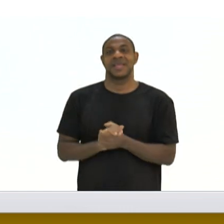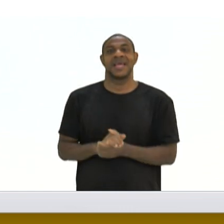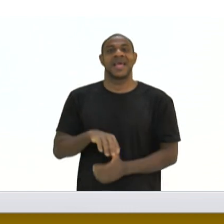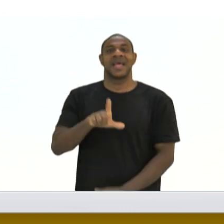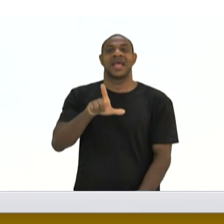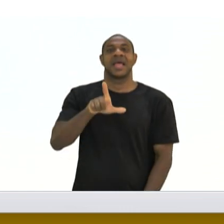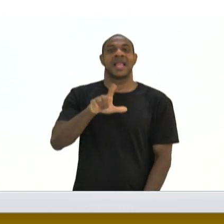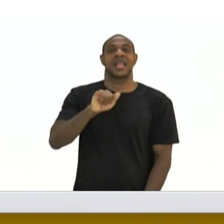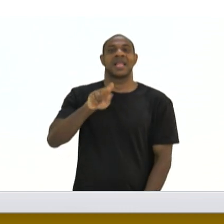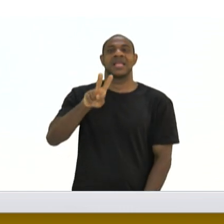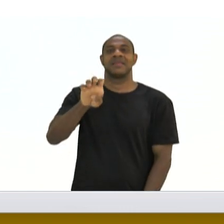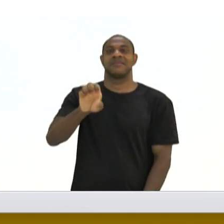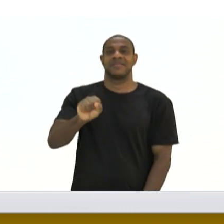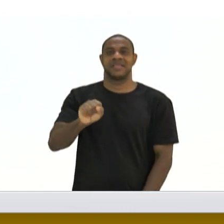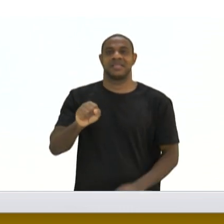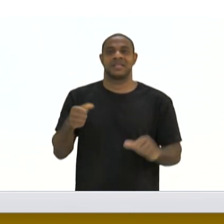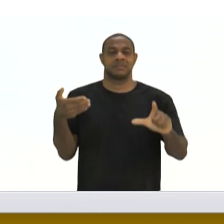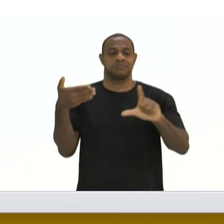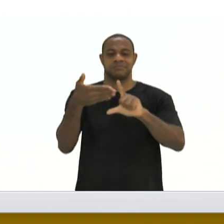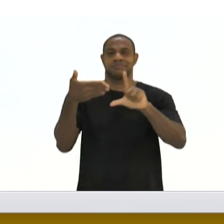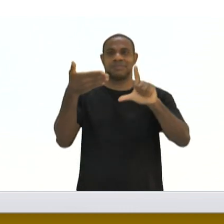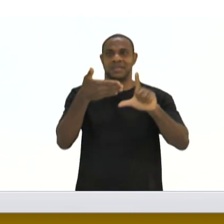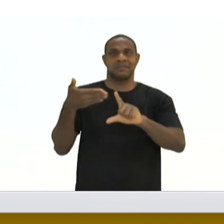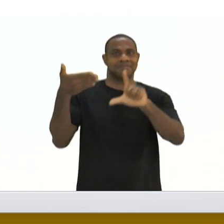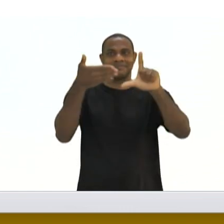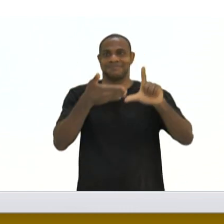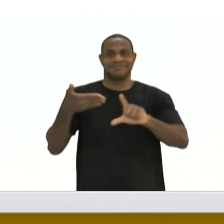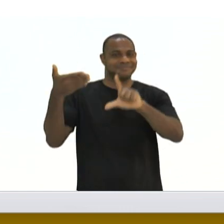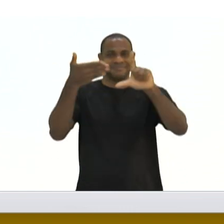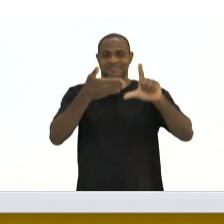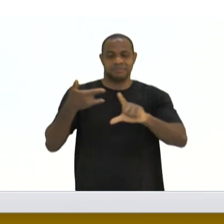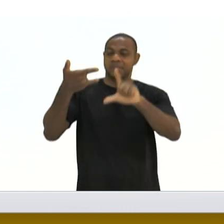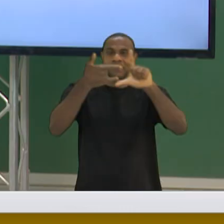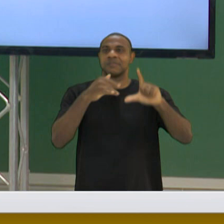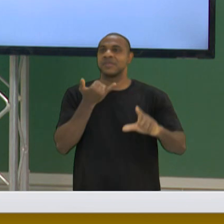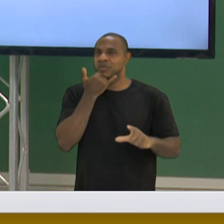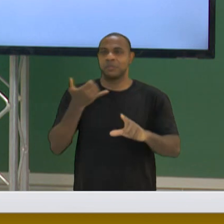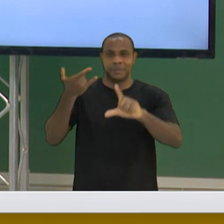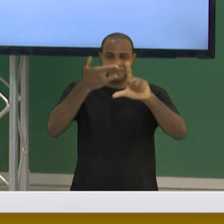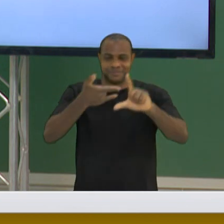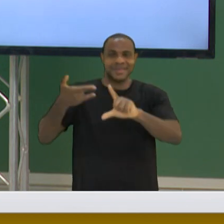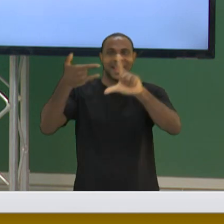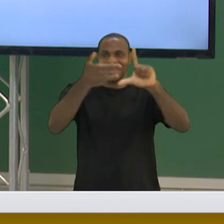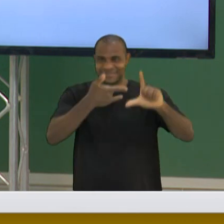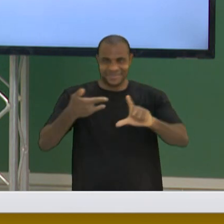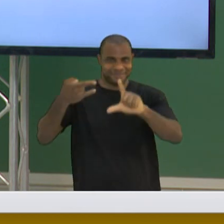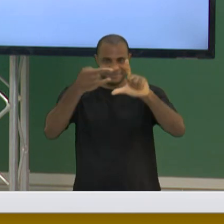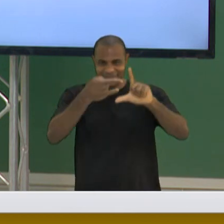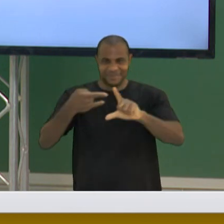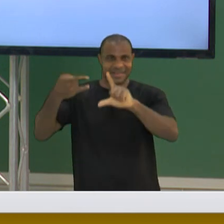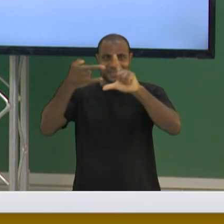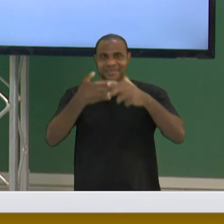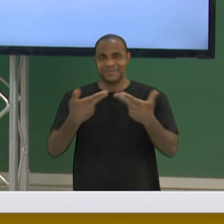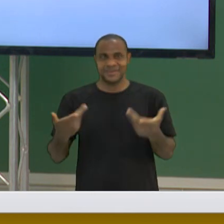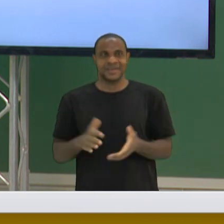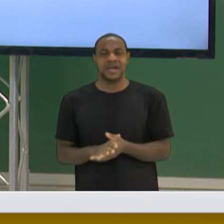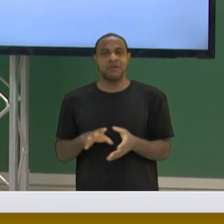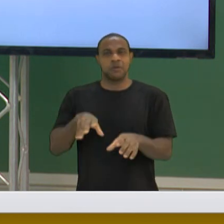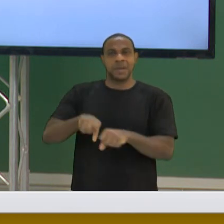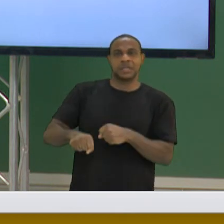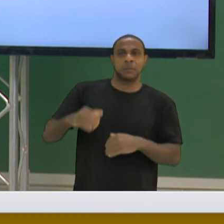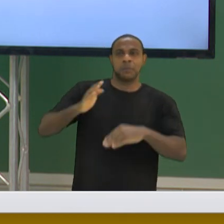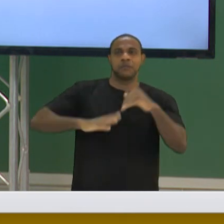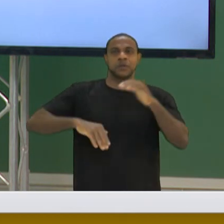lives do entretenimento a formação profissional Você viu como as coisas mudaram né